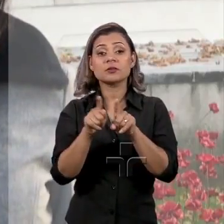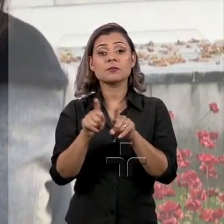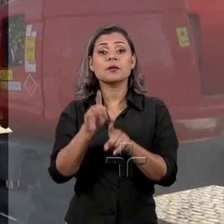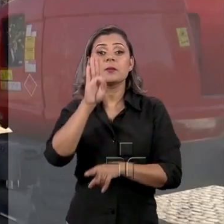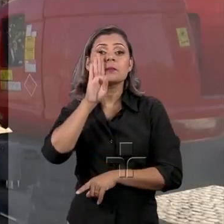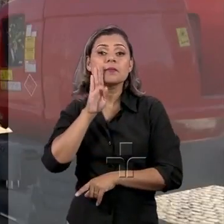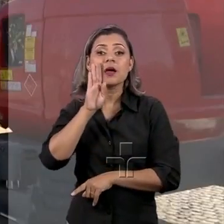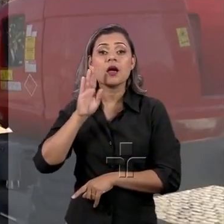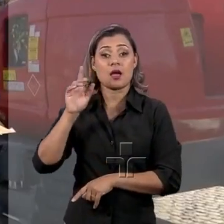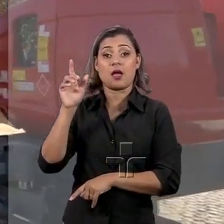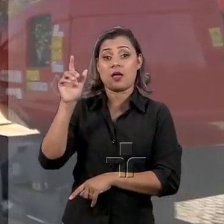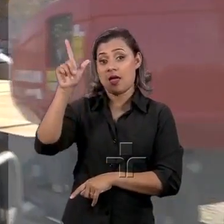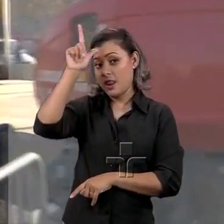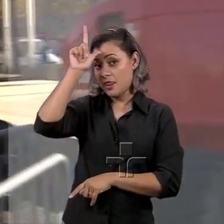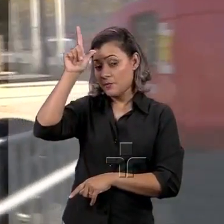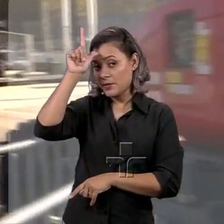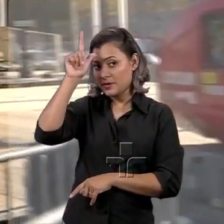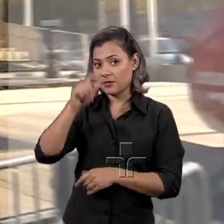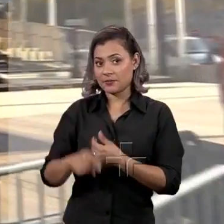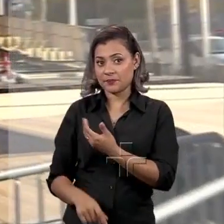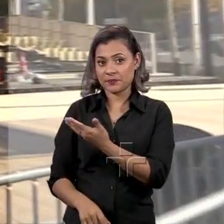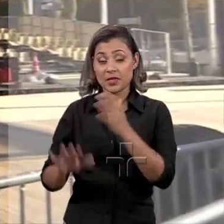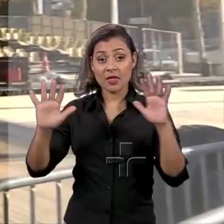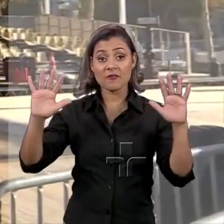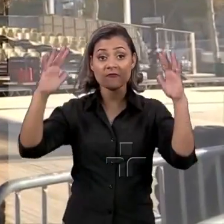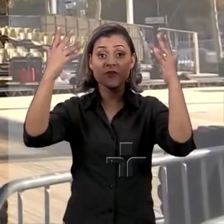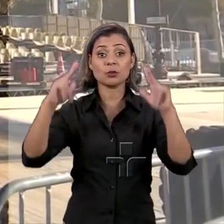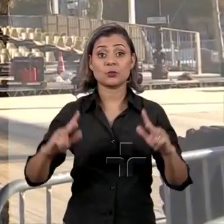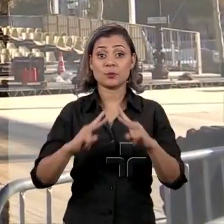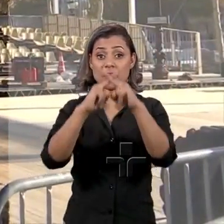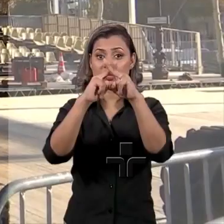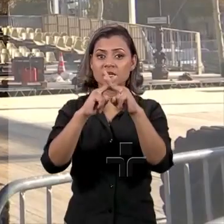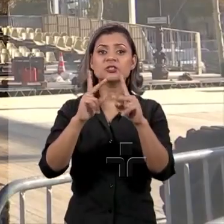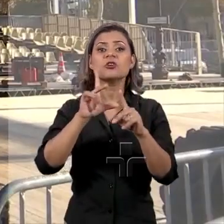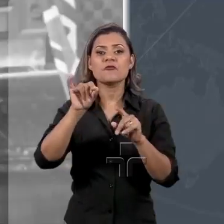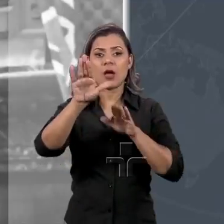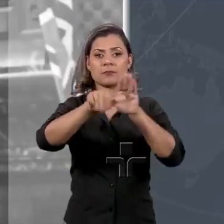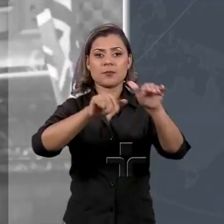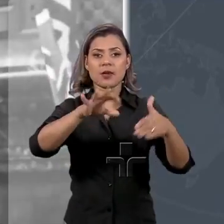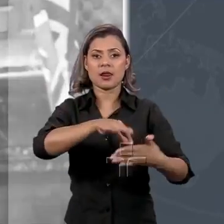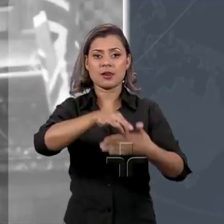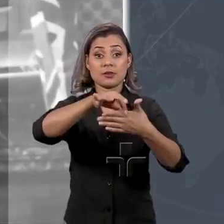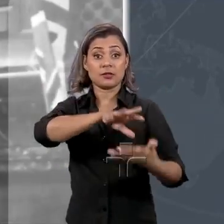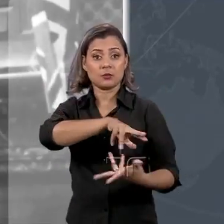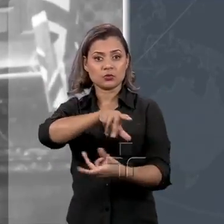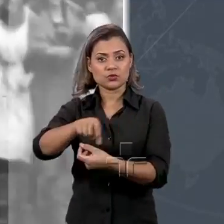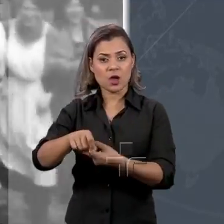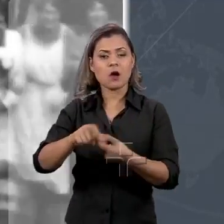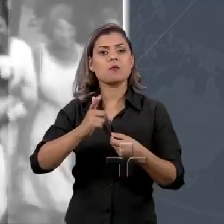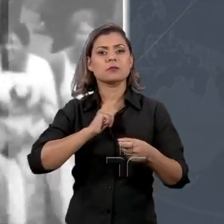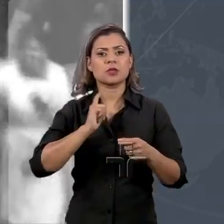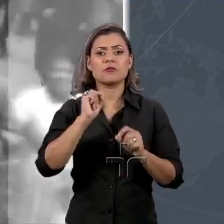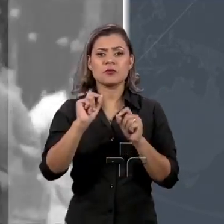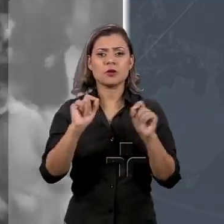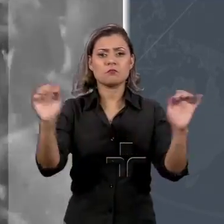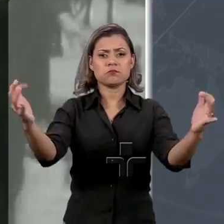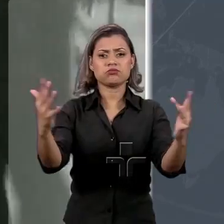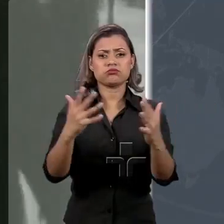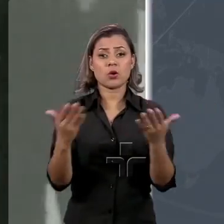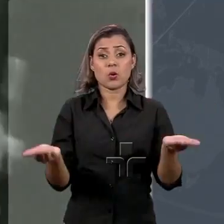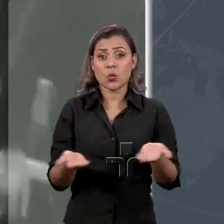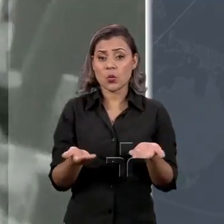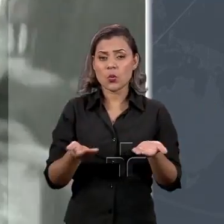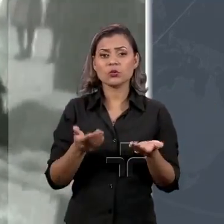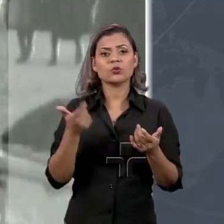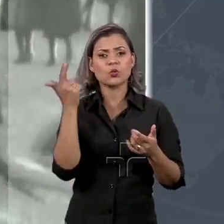e Alemanha. No domingo, um grande evento em Paris deve reunir vários líderes mundiais. O conflito formou países como os conhecemos hoje, e